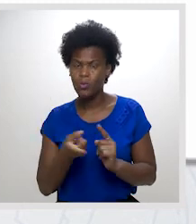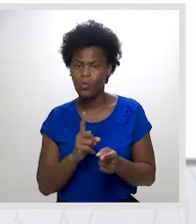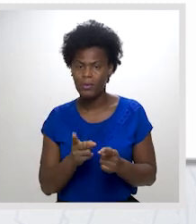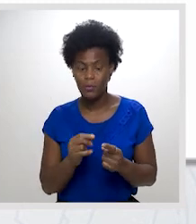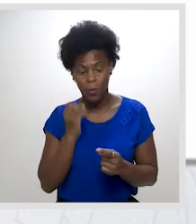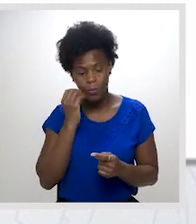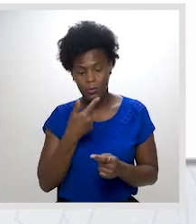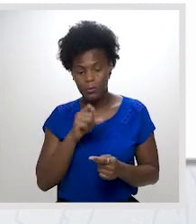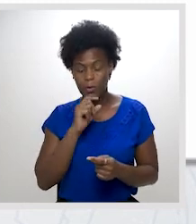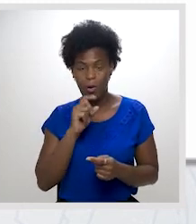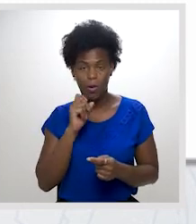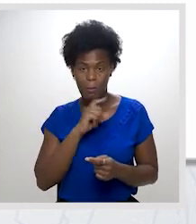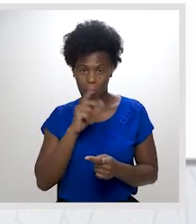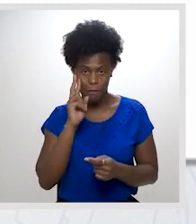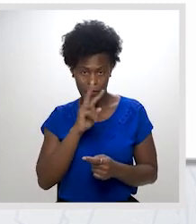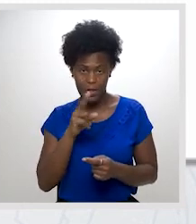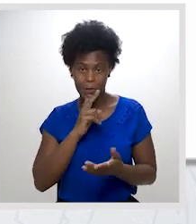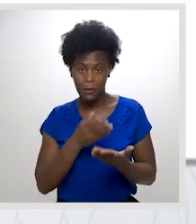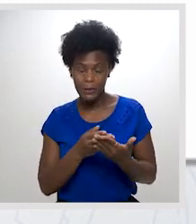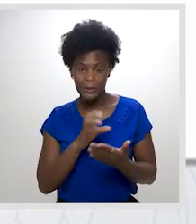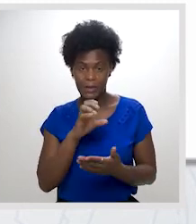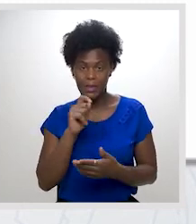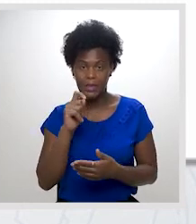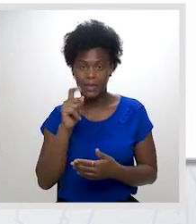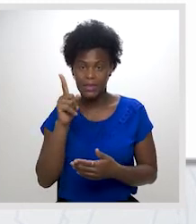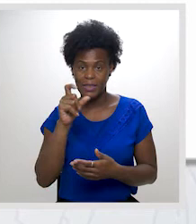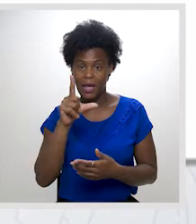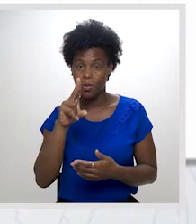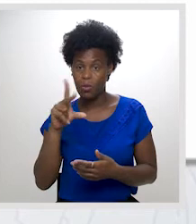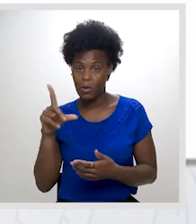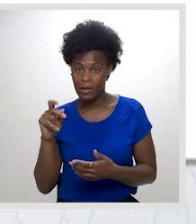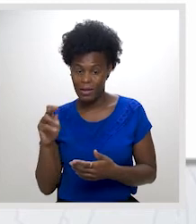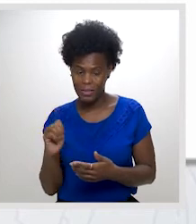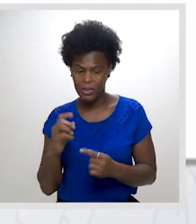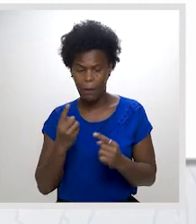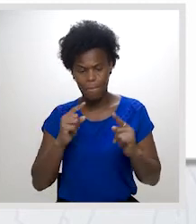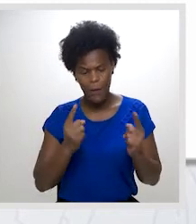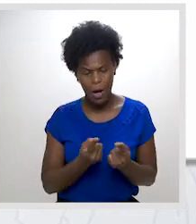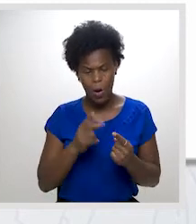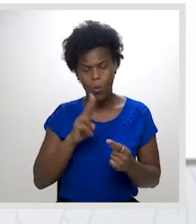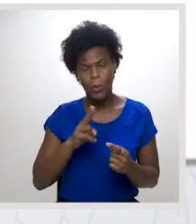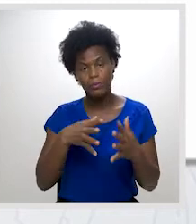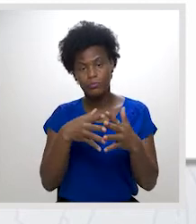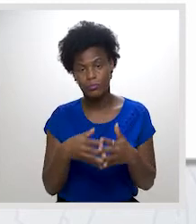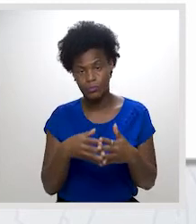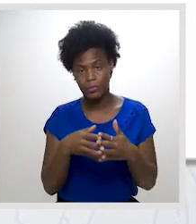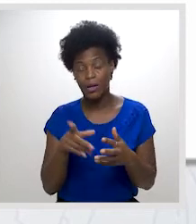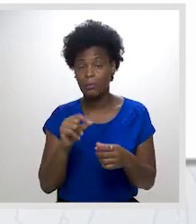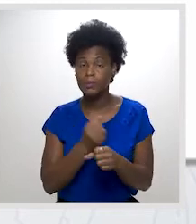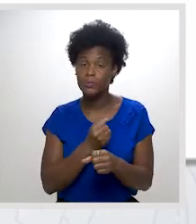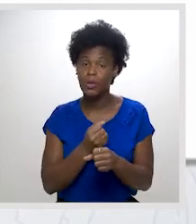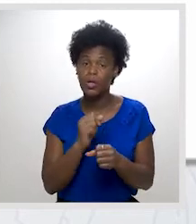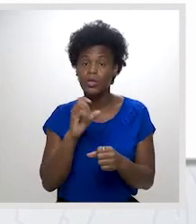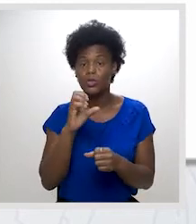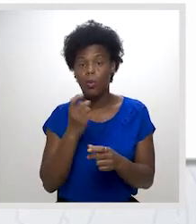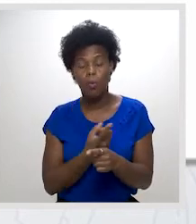Como podemos constatar a resposta, as células são as menores unidades estruturais e funcionais